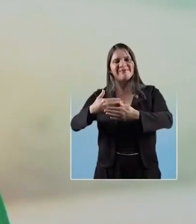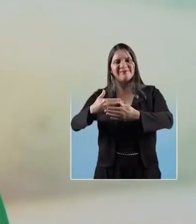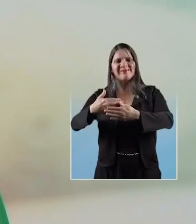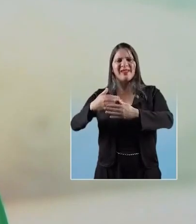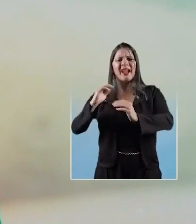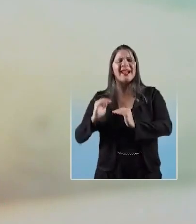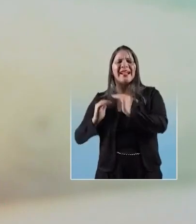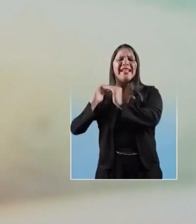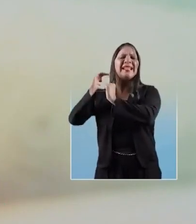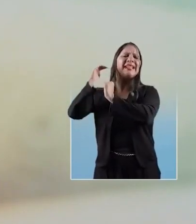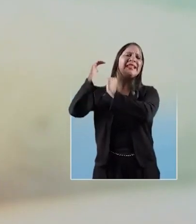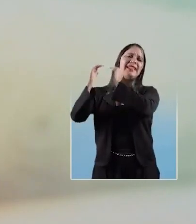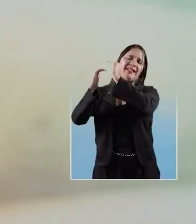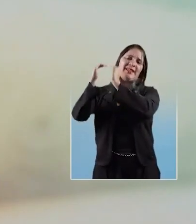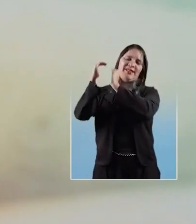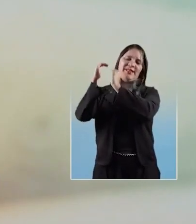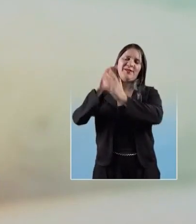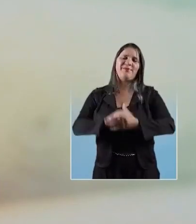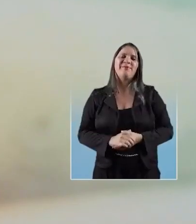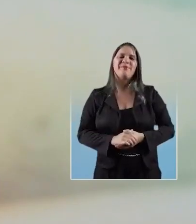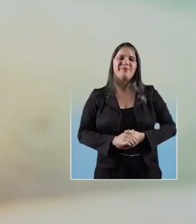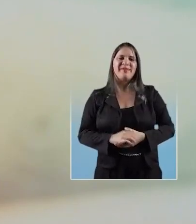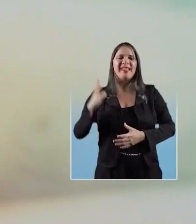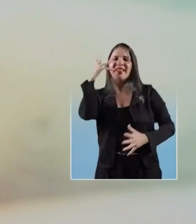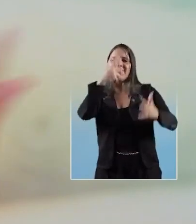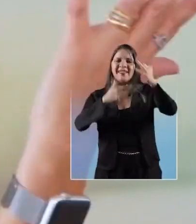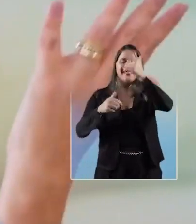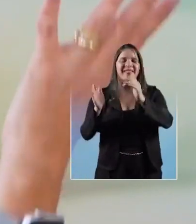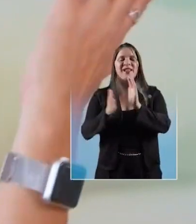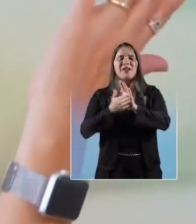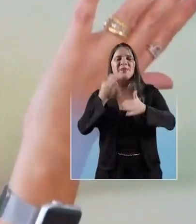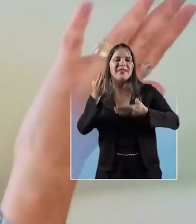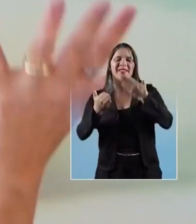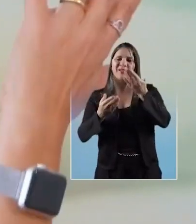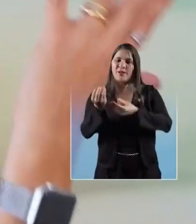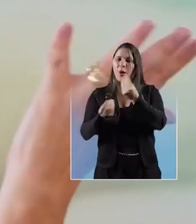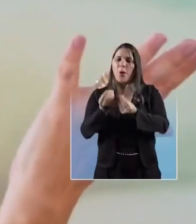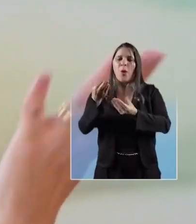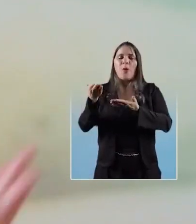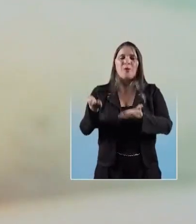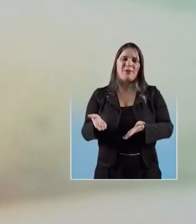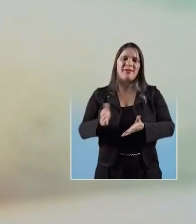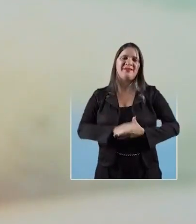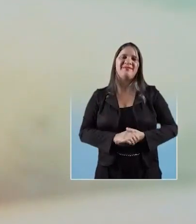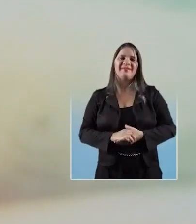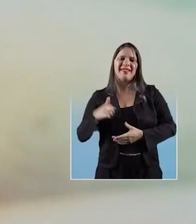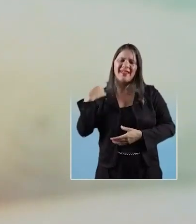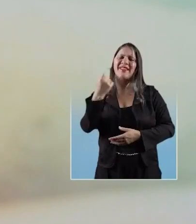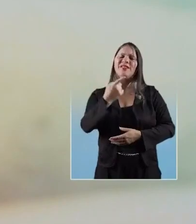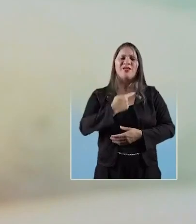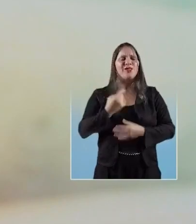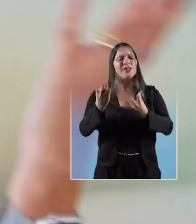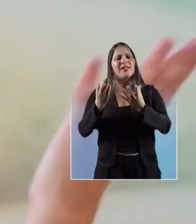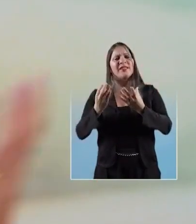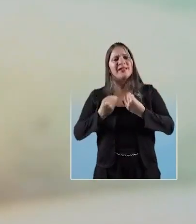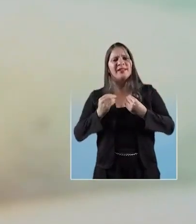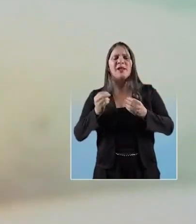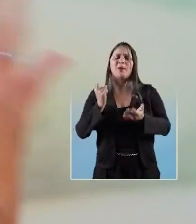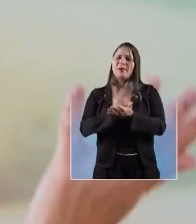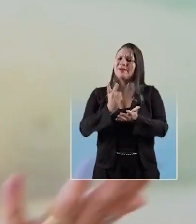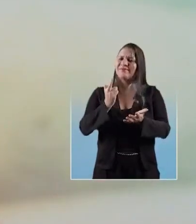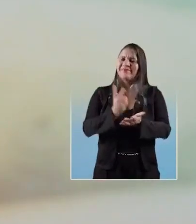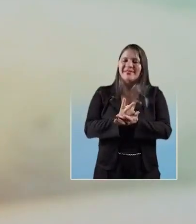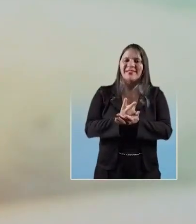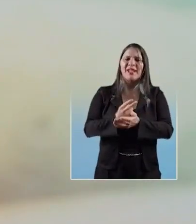mais evoluída e linda, maravilhosa como ela é. E que a gente receba sempre